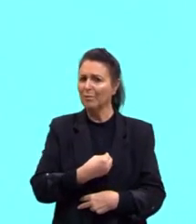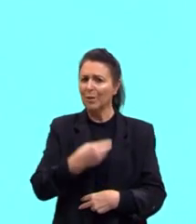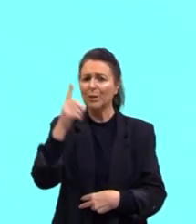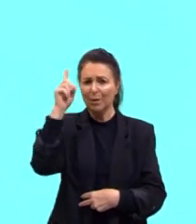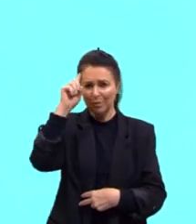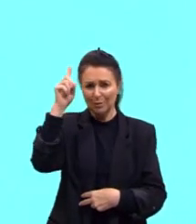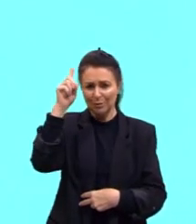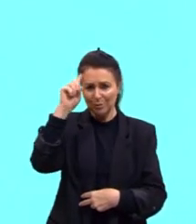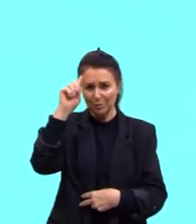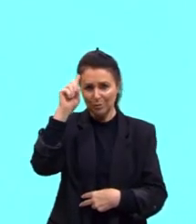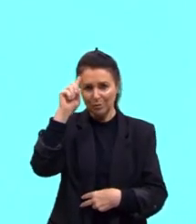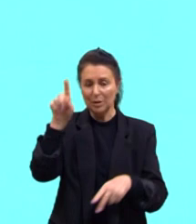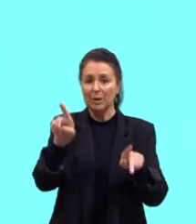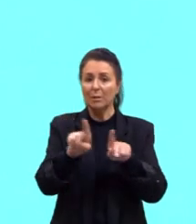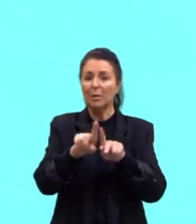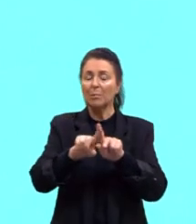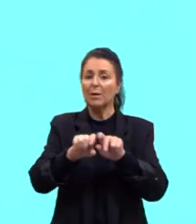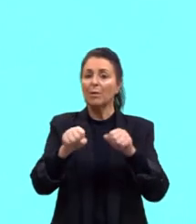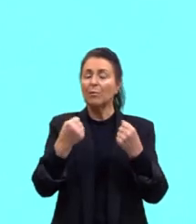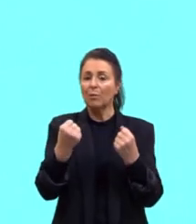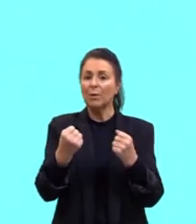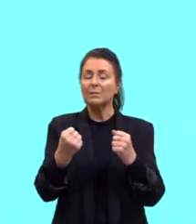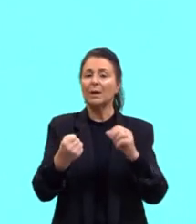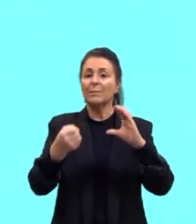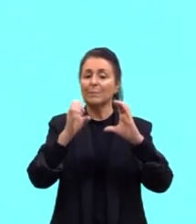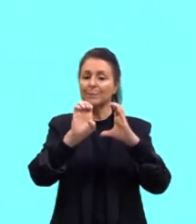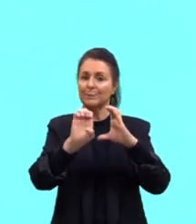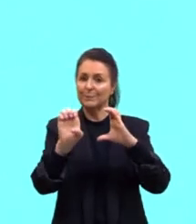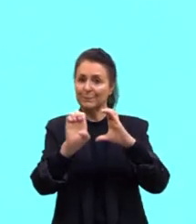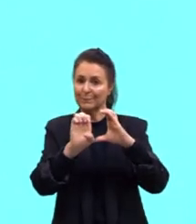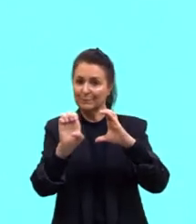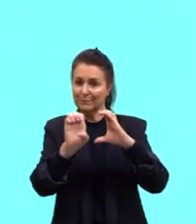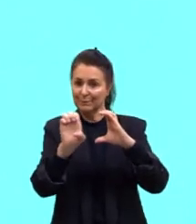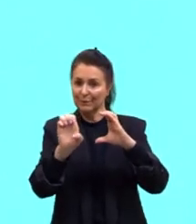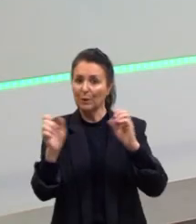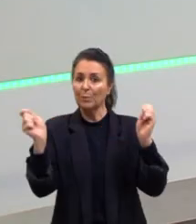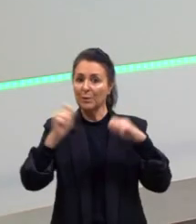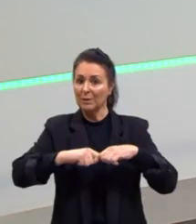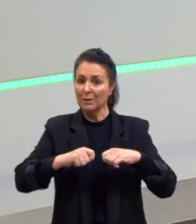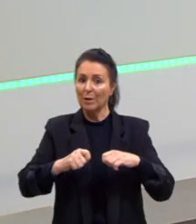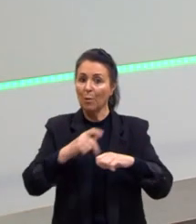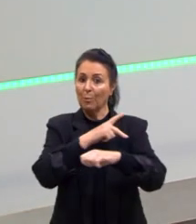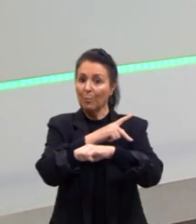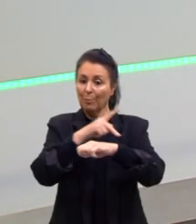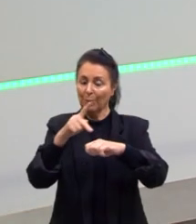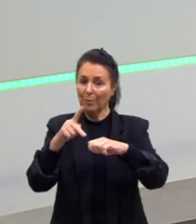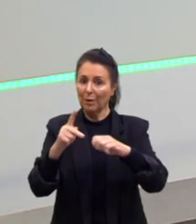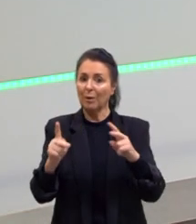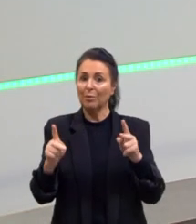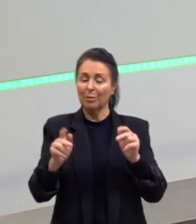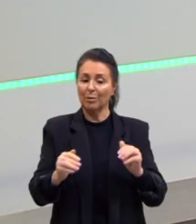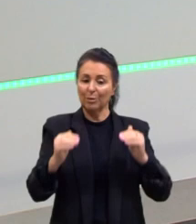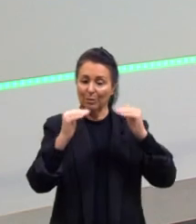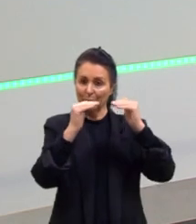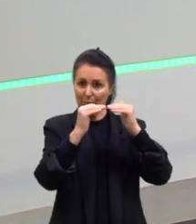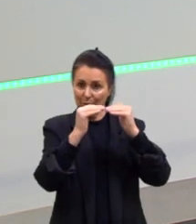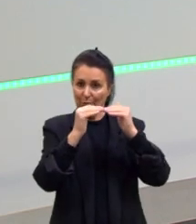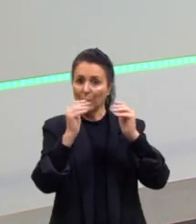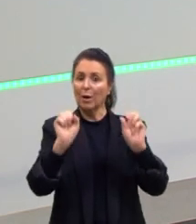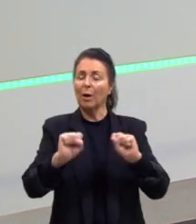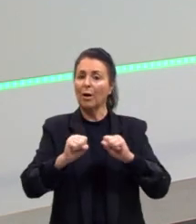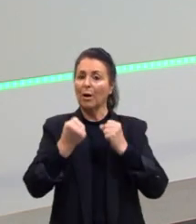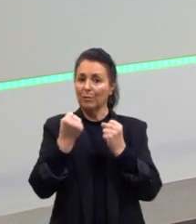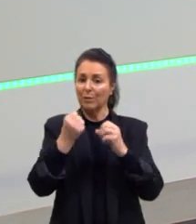bem como a faixa de força eletromotriz Lembra que eu falei que o potencial-padrão também pode ser cobrado como força eletromotriz